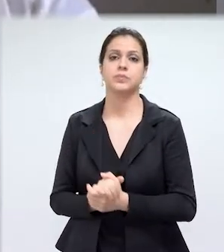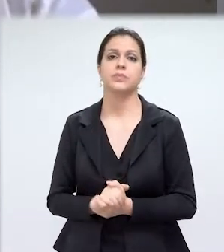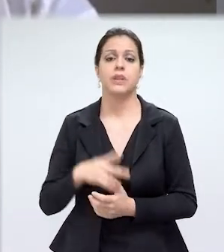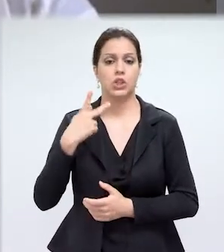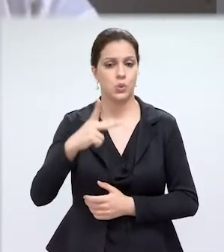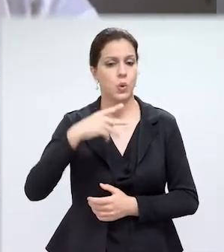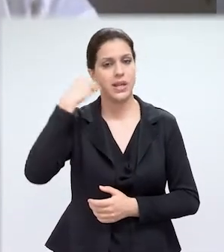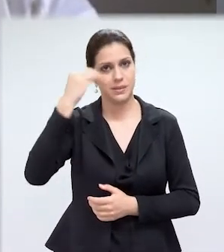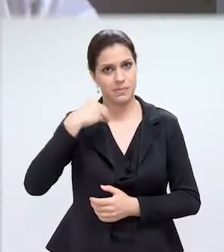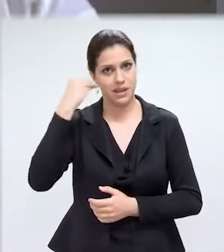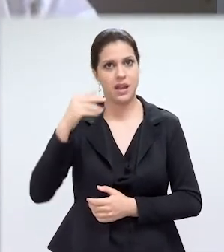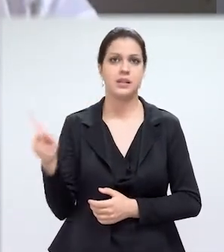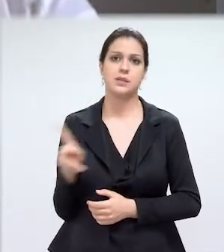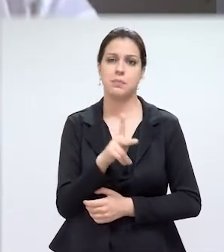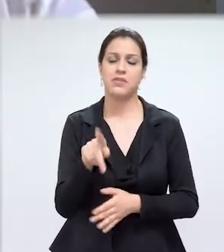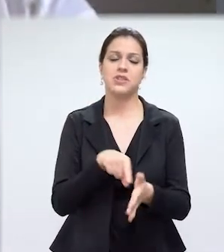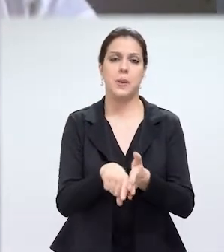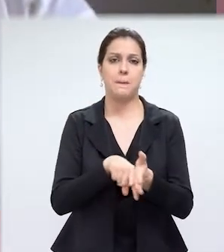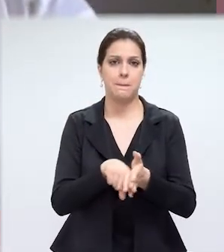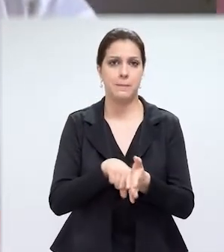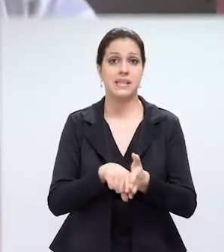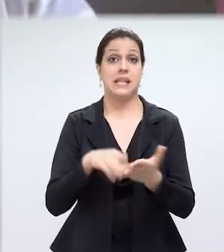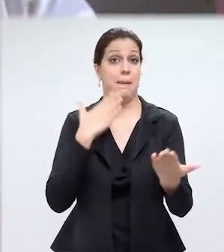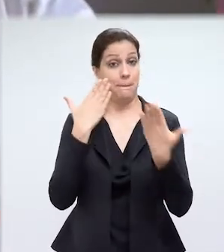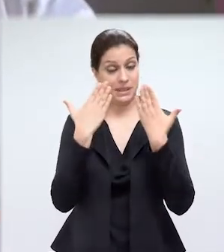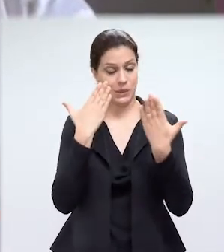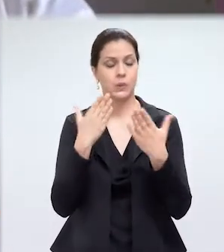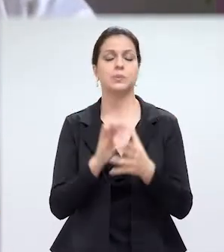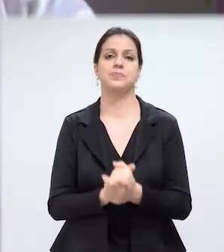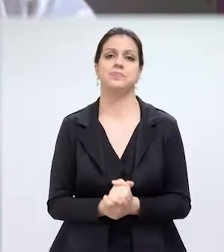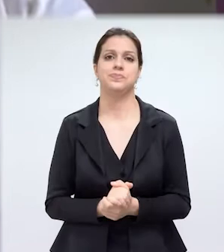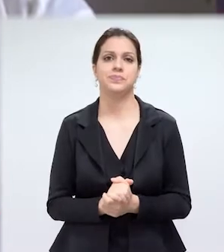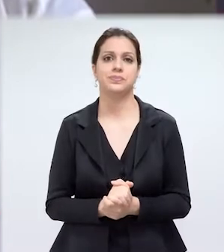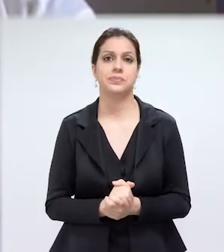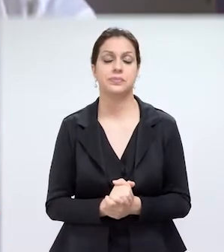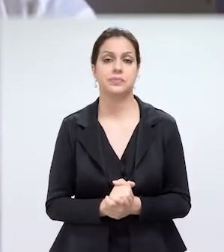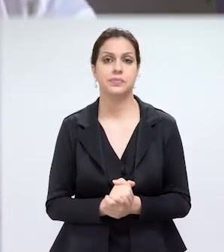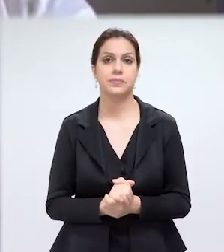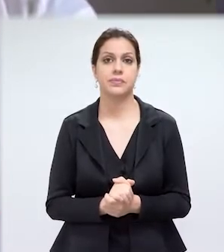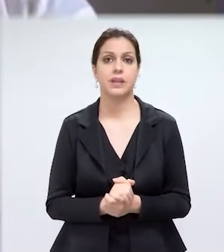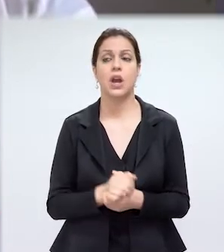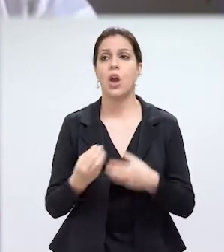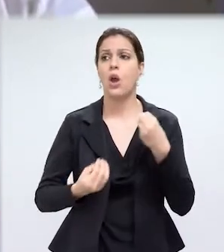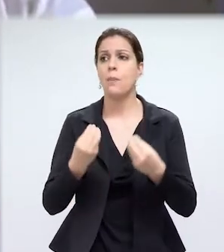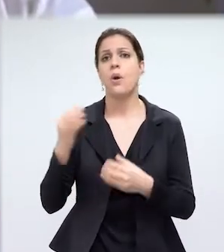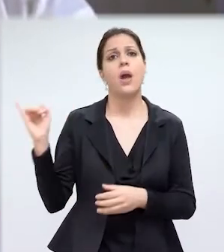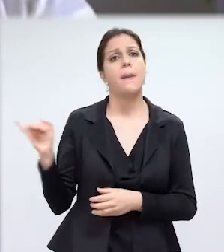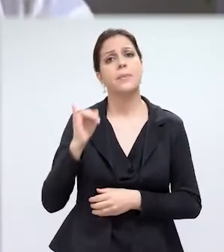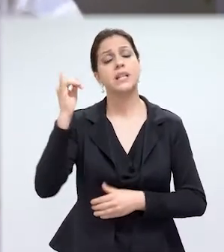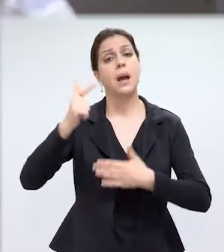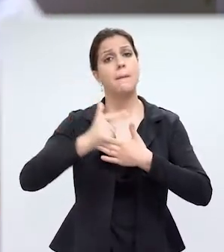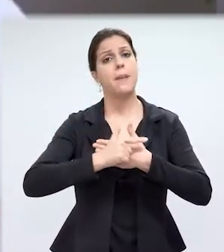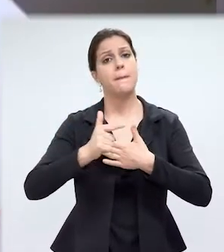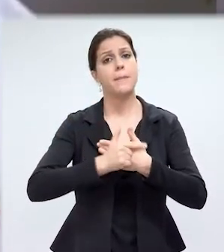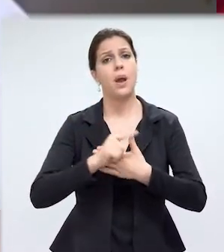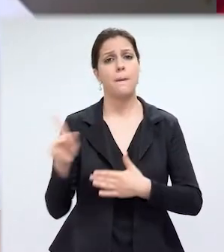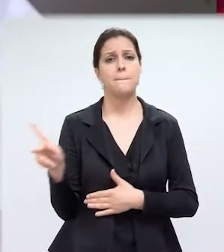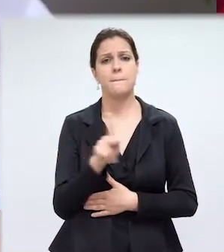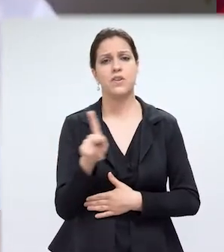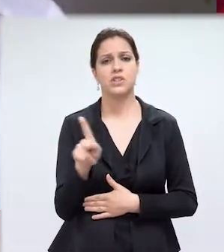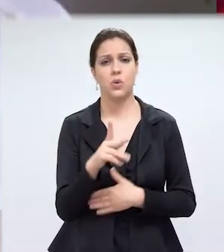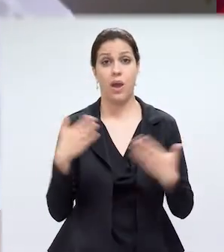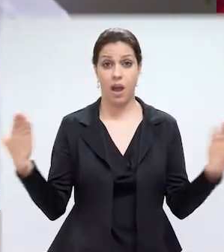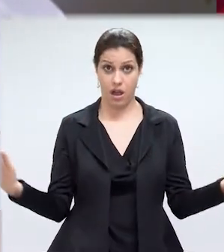de avaliação da senhora com sua experiência como professora e pesquisadora e psicóloga, sobre